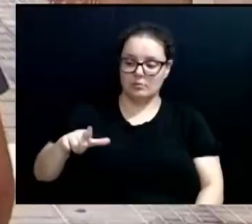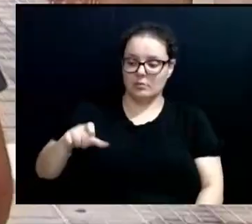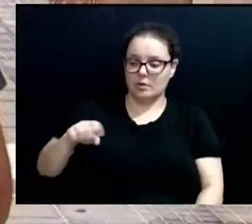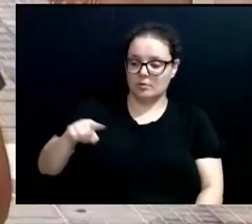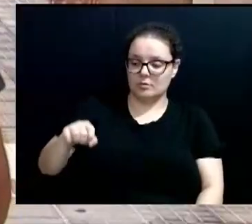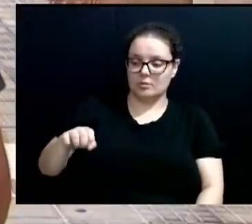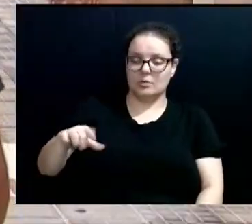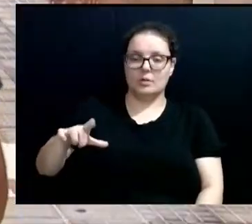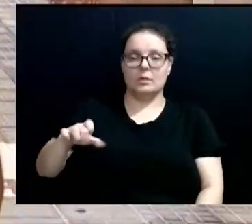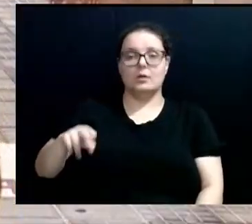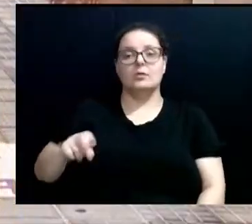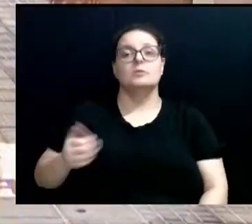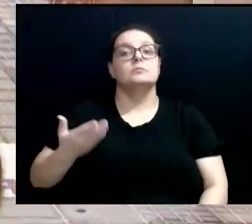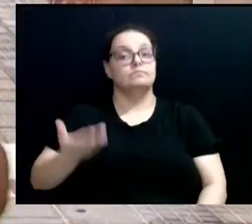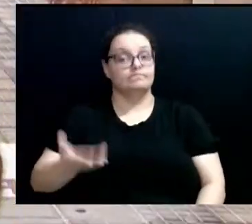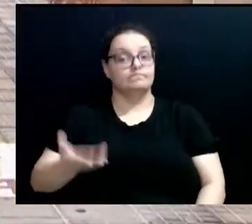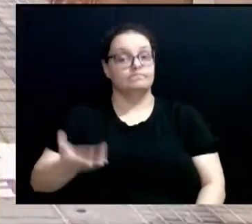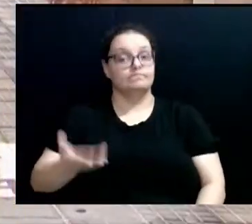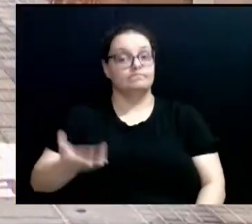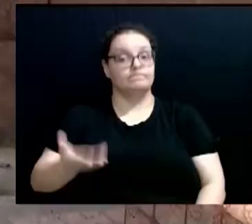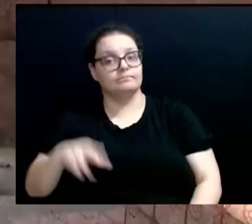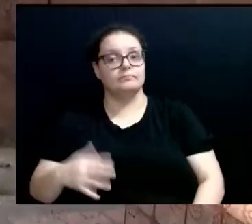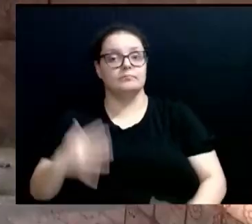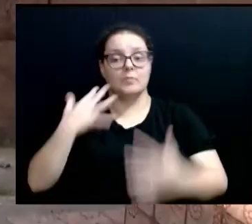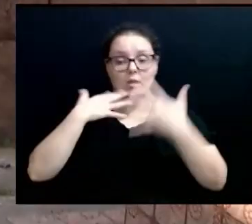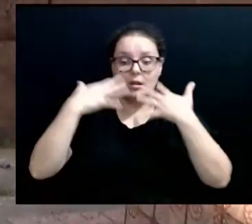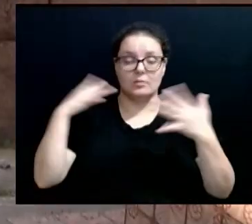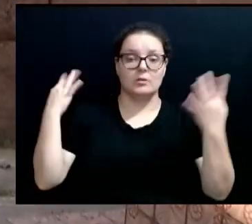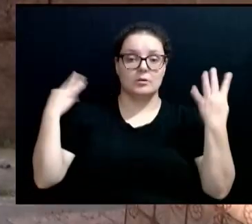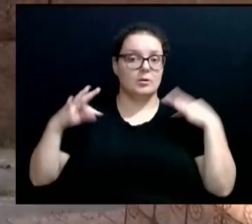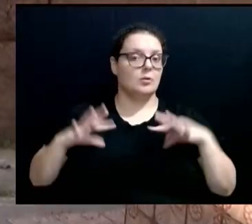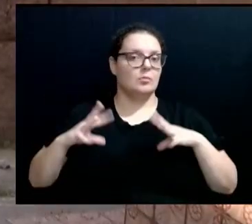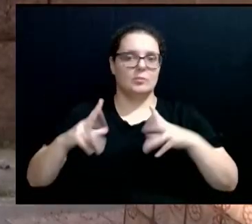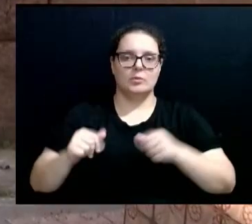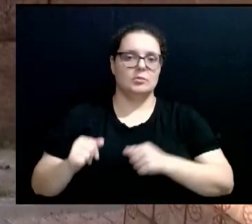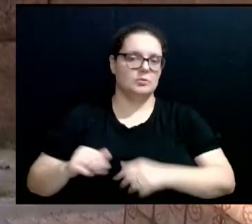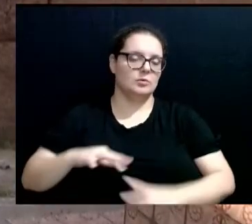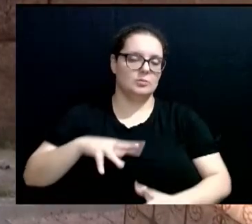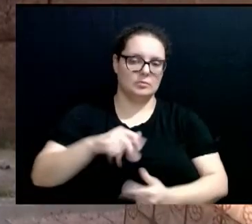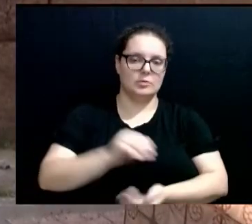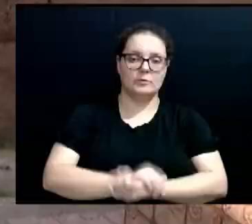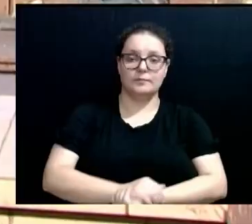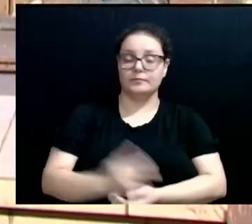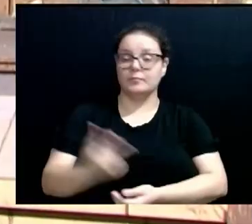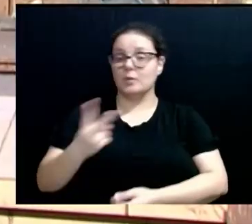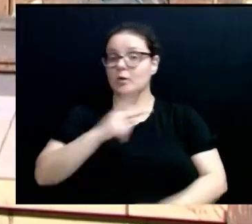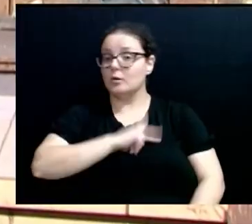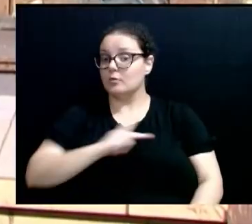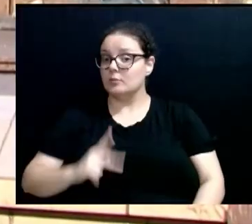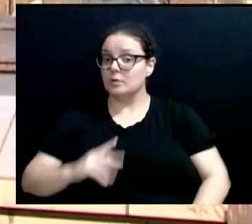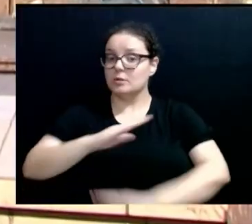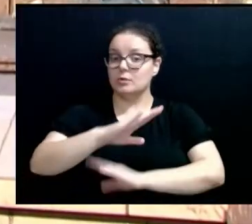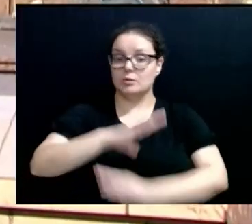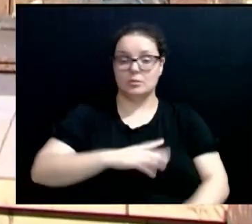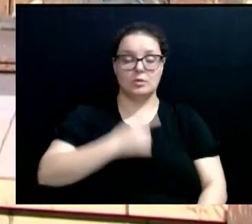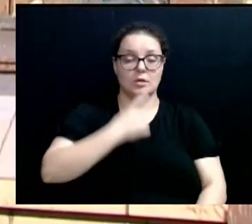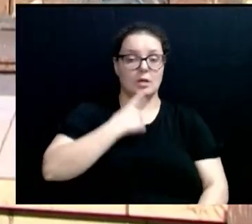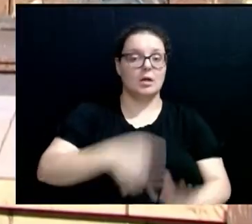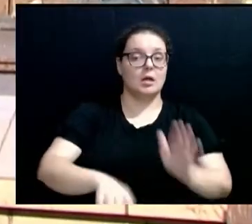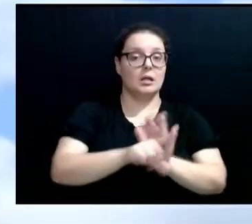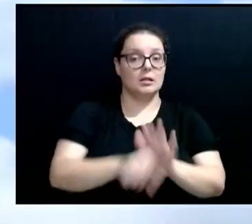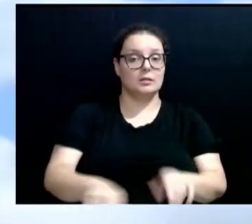fator também de atração turística, como é no mundo inteiro. Segundo o presidente da Câmara Municipal, a lei é também um